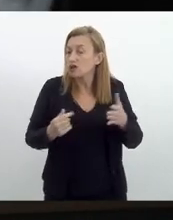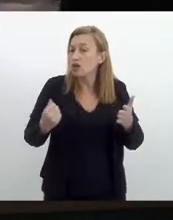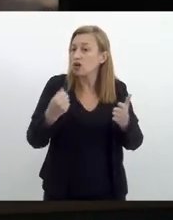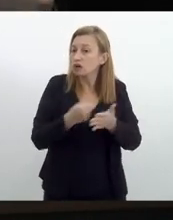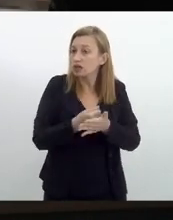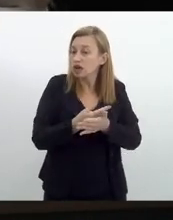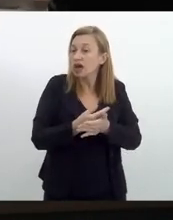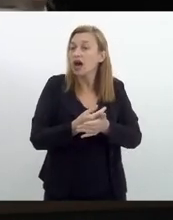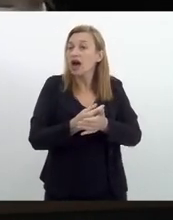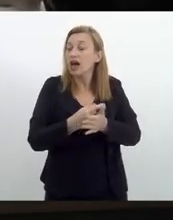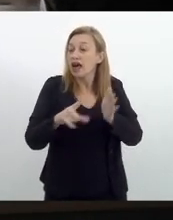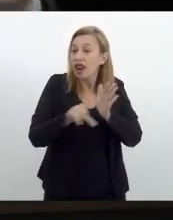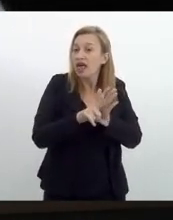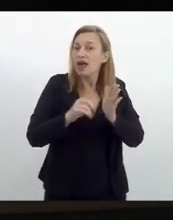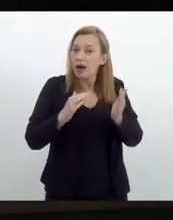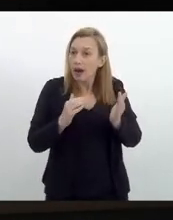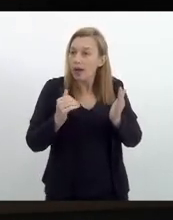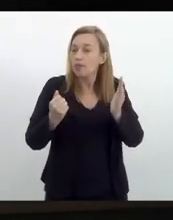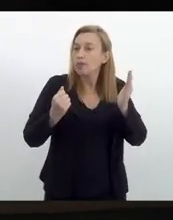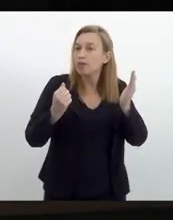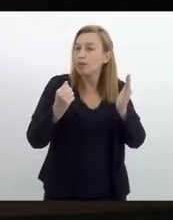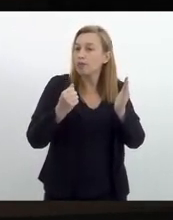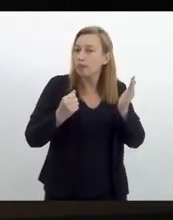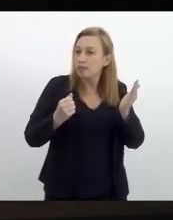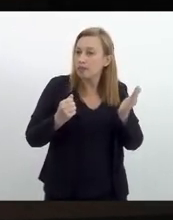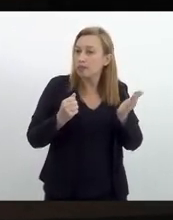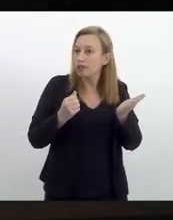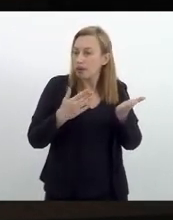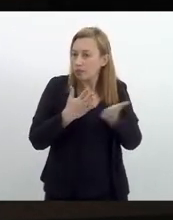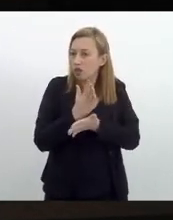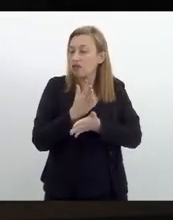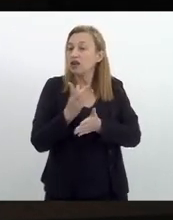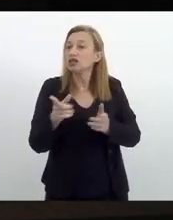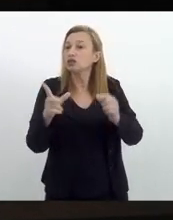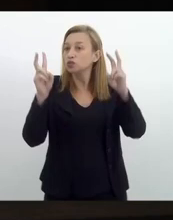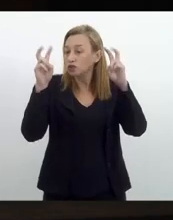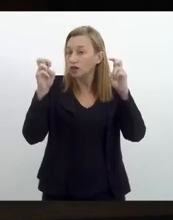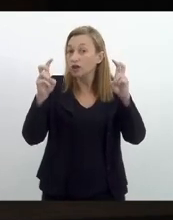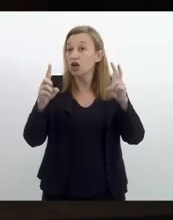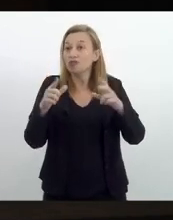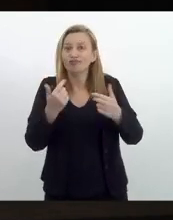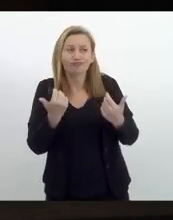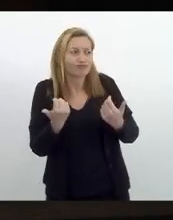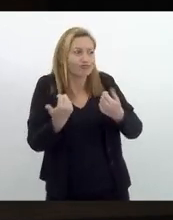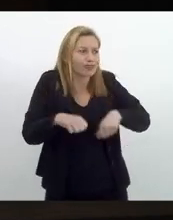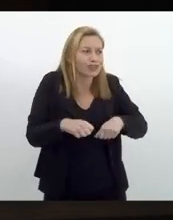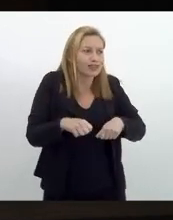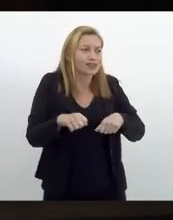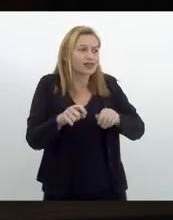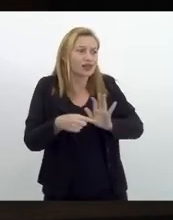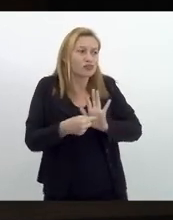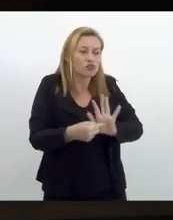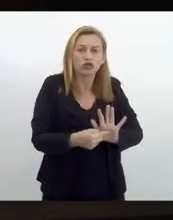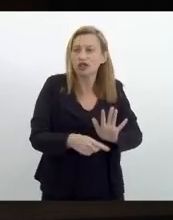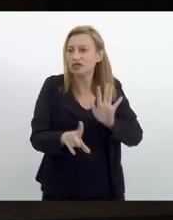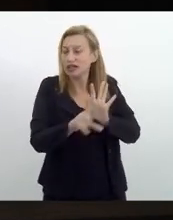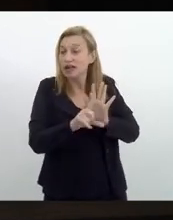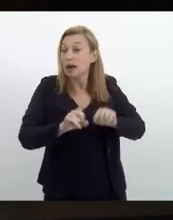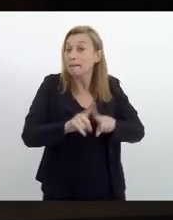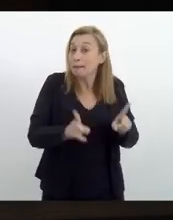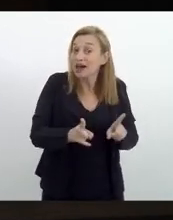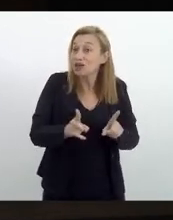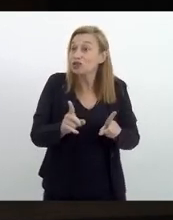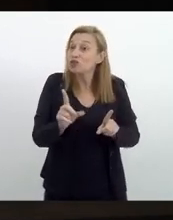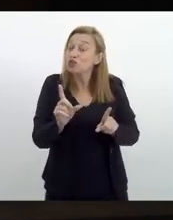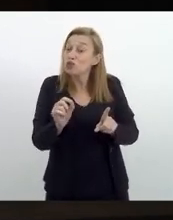aprovada sobre o tema. Não há, no meu entendimento, a necessidade do apontamento nessa legislação, mas o que a